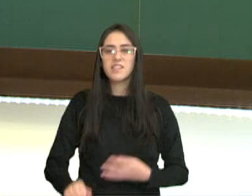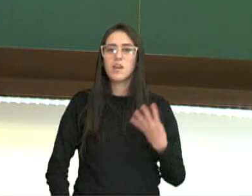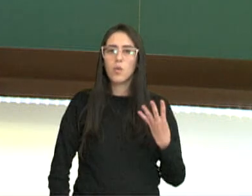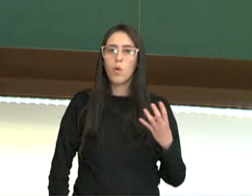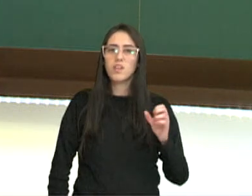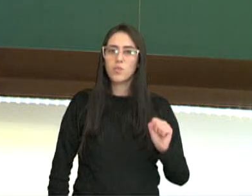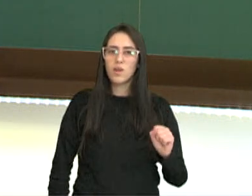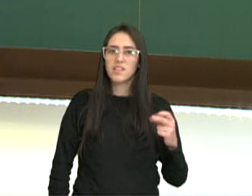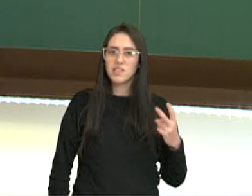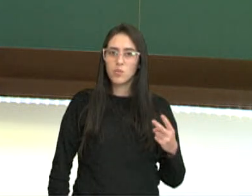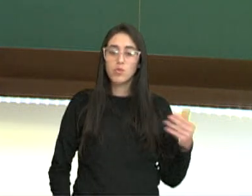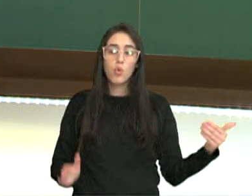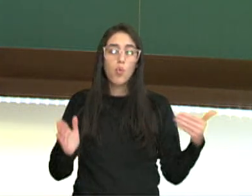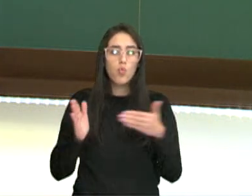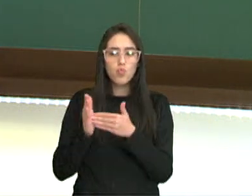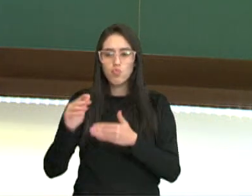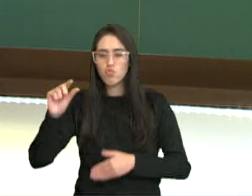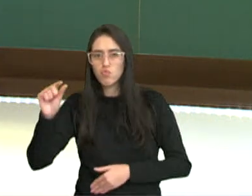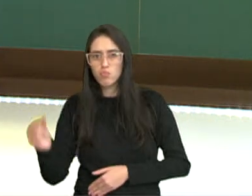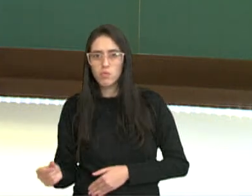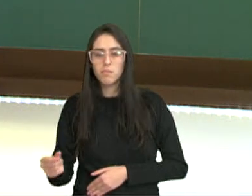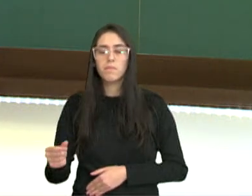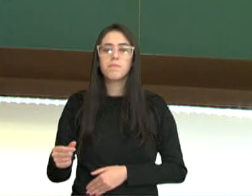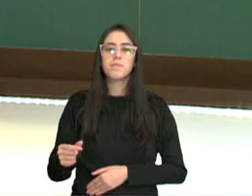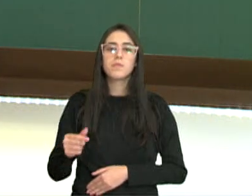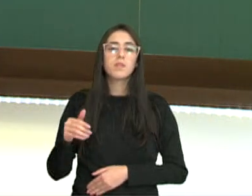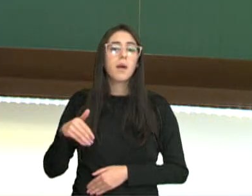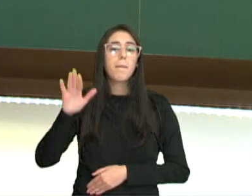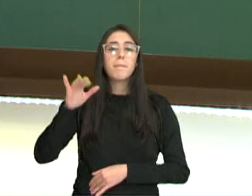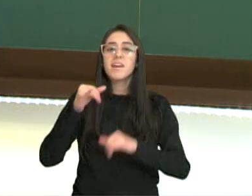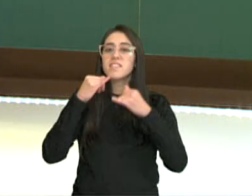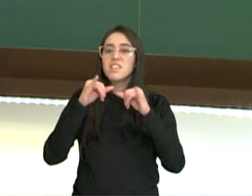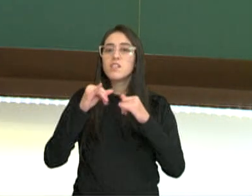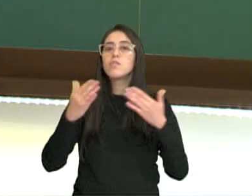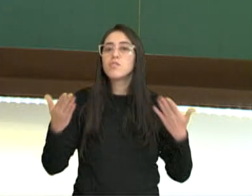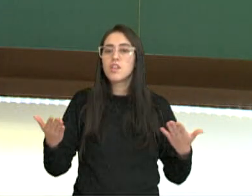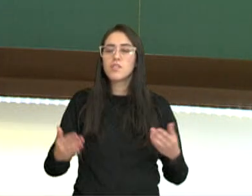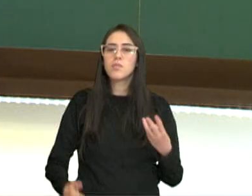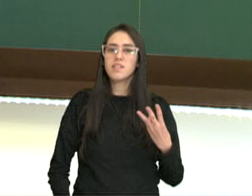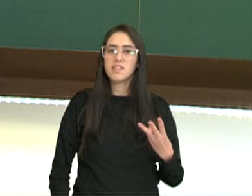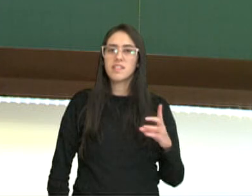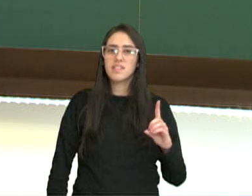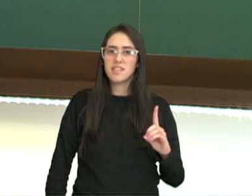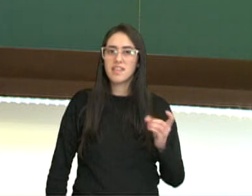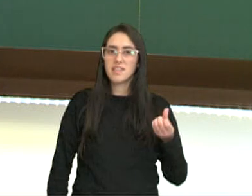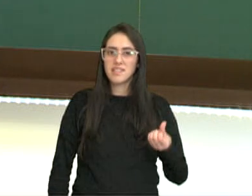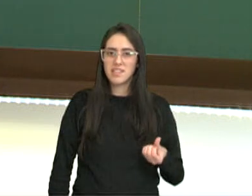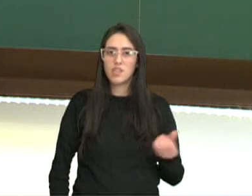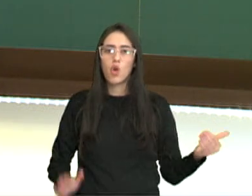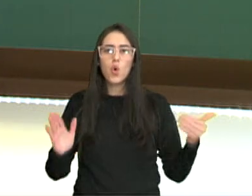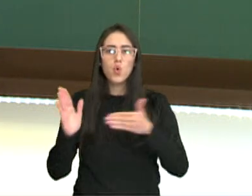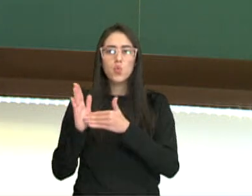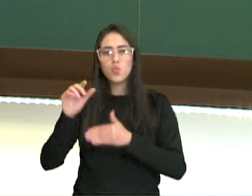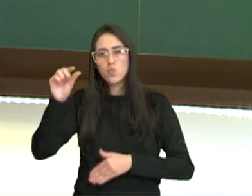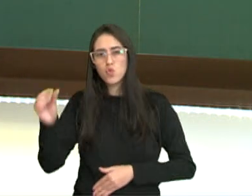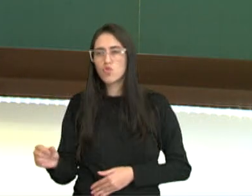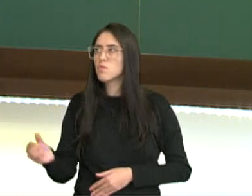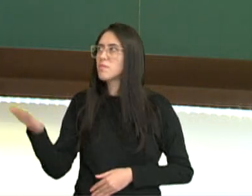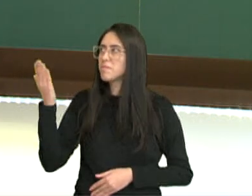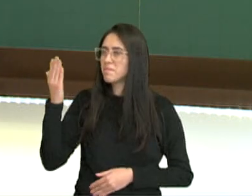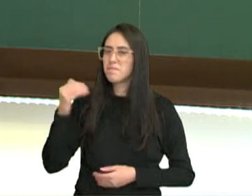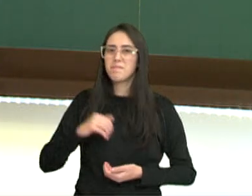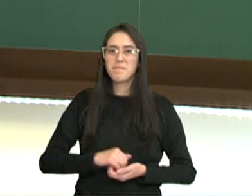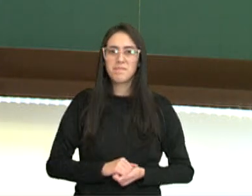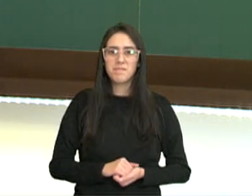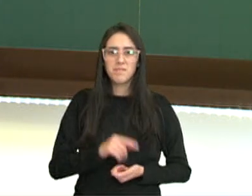4s2, então a última camada preenchida, e o subnível mais energético é o 3d6, que é o último que aparece na